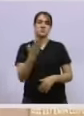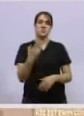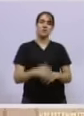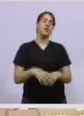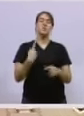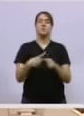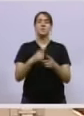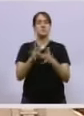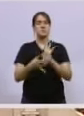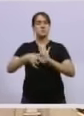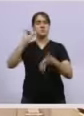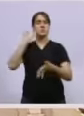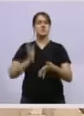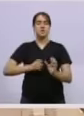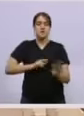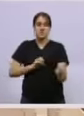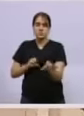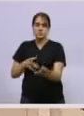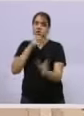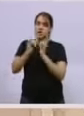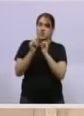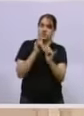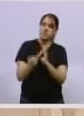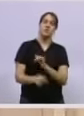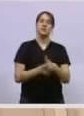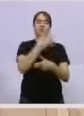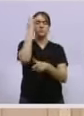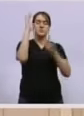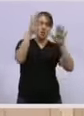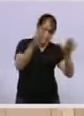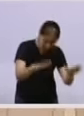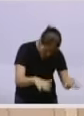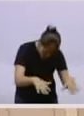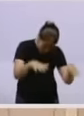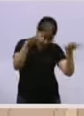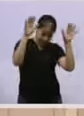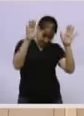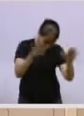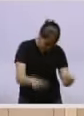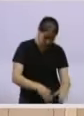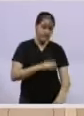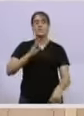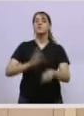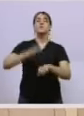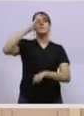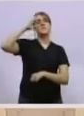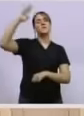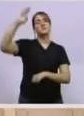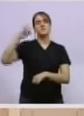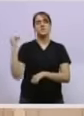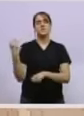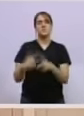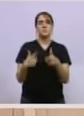dos ídolos, para a idolatria. A idolatria é um dos principais problemas religiosos no